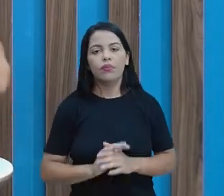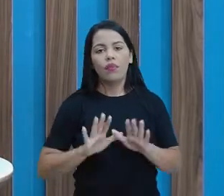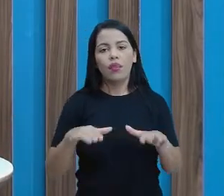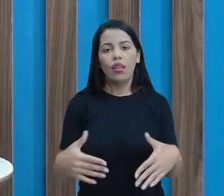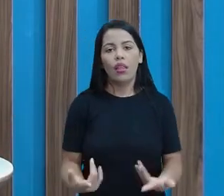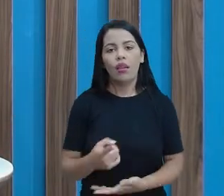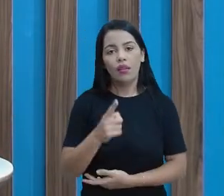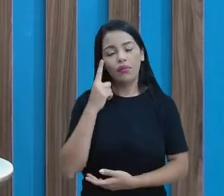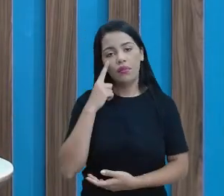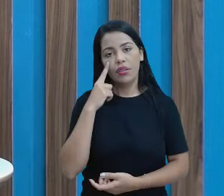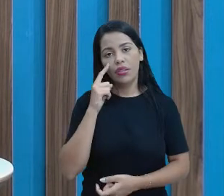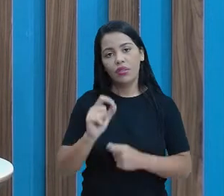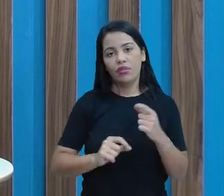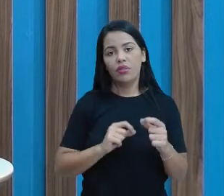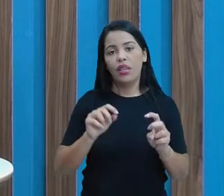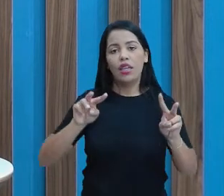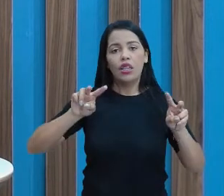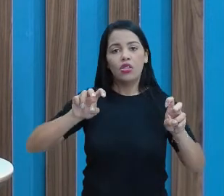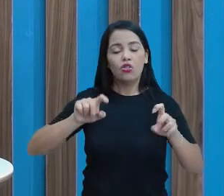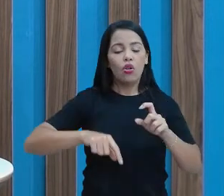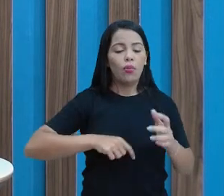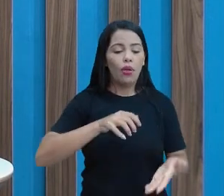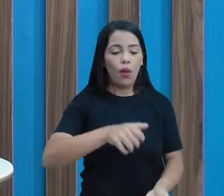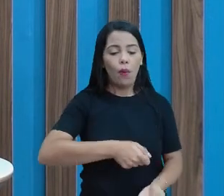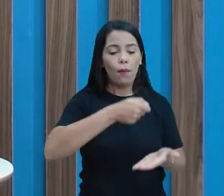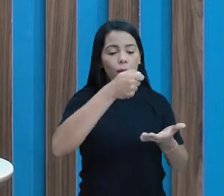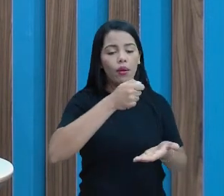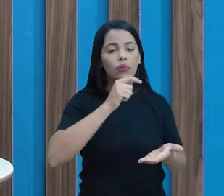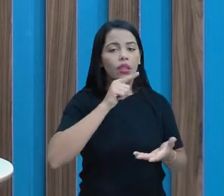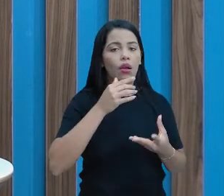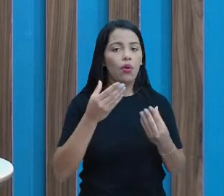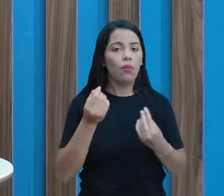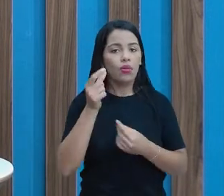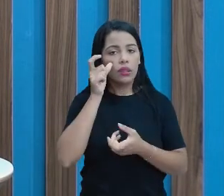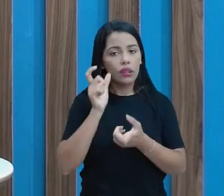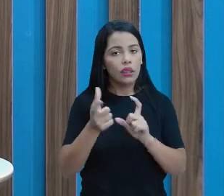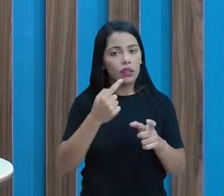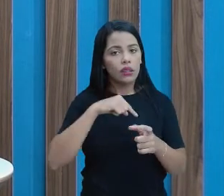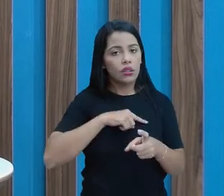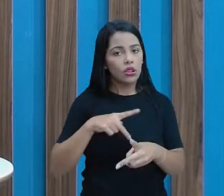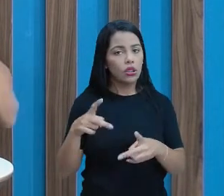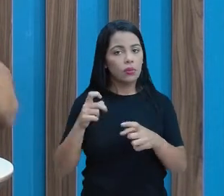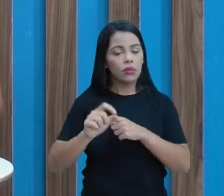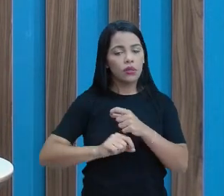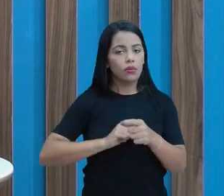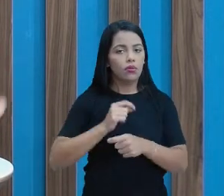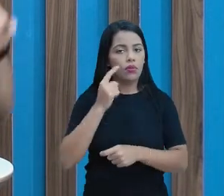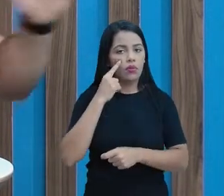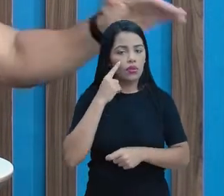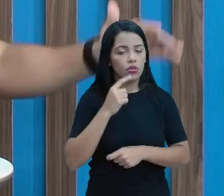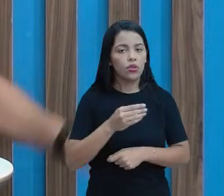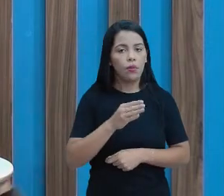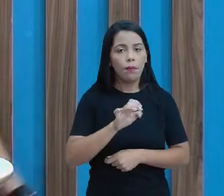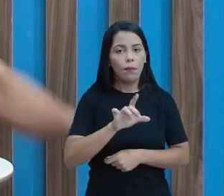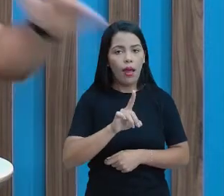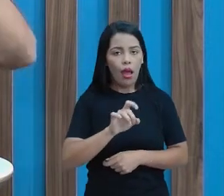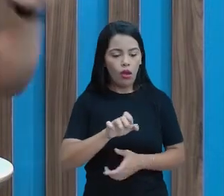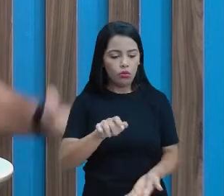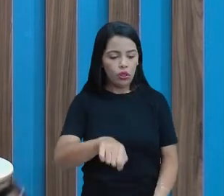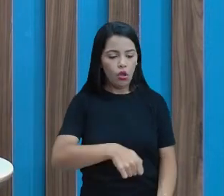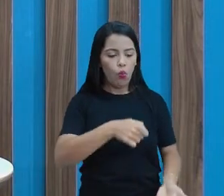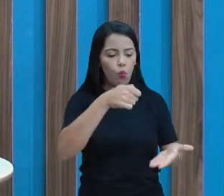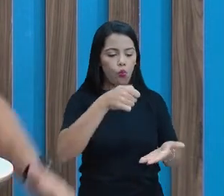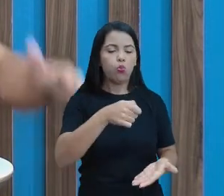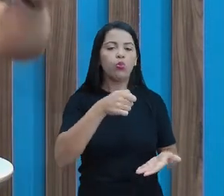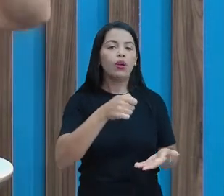Pessoal, veja, nessa questão do balde também é bastante interessante a gente notar a questão do seguinte, o balde, quando ele estava cheio lá,